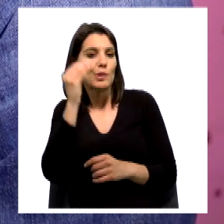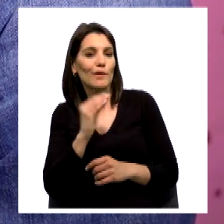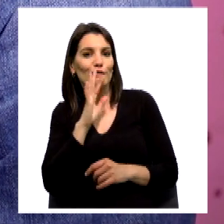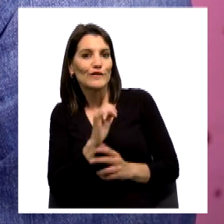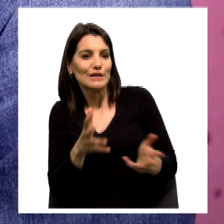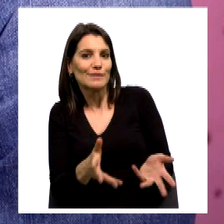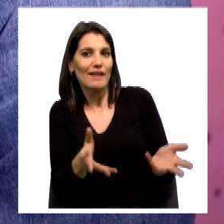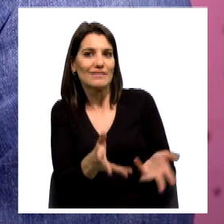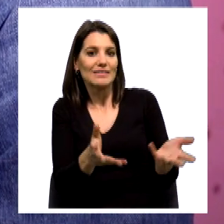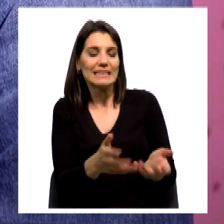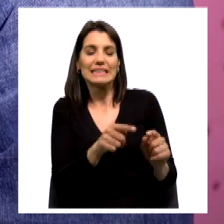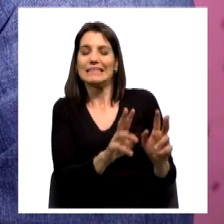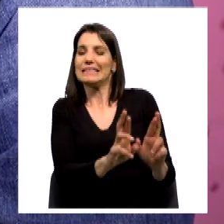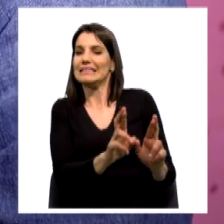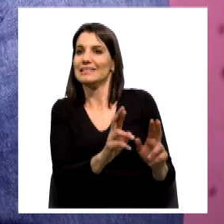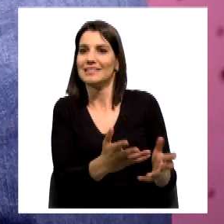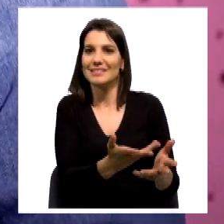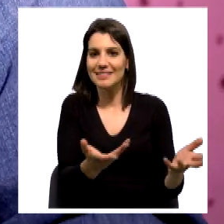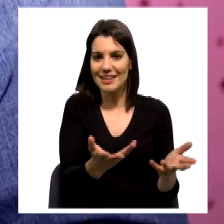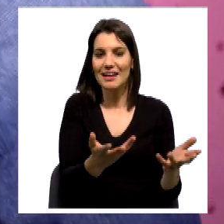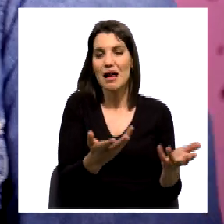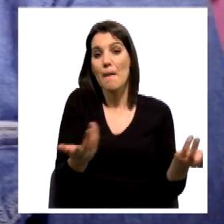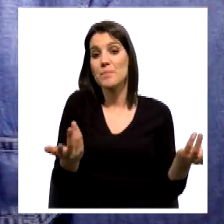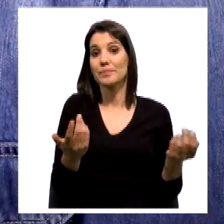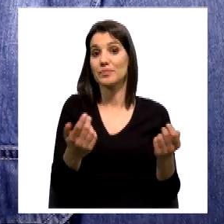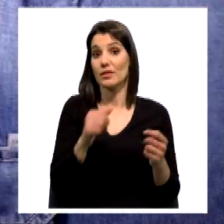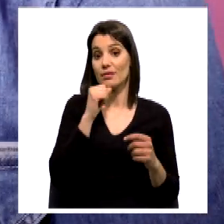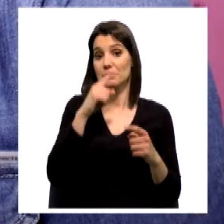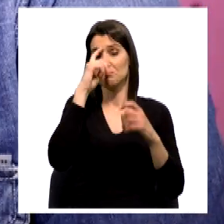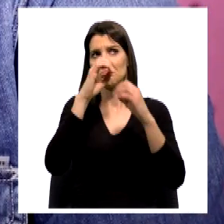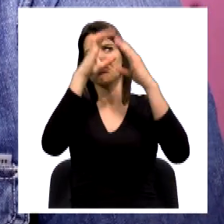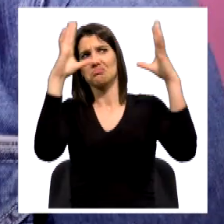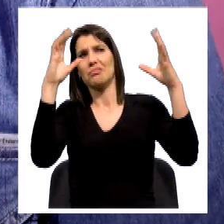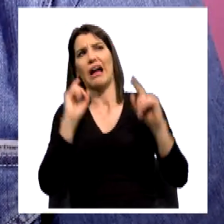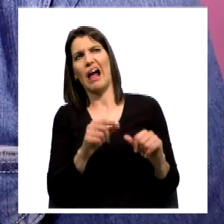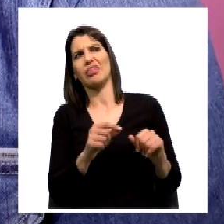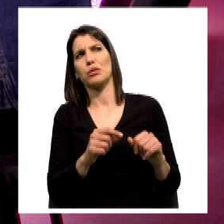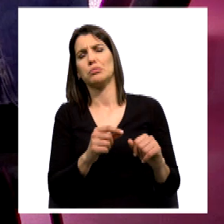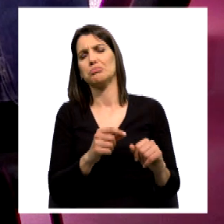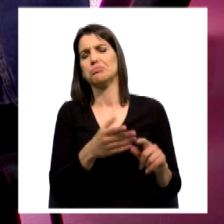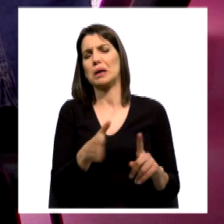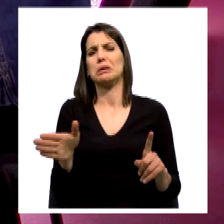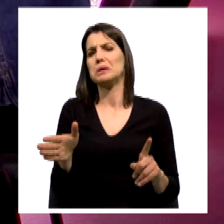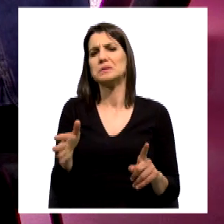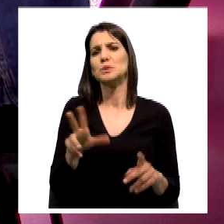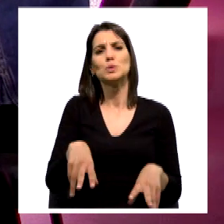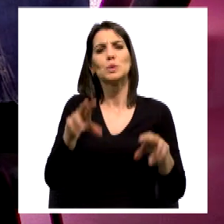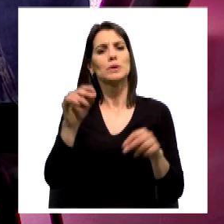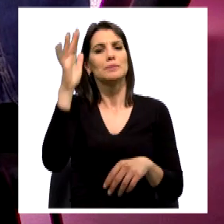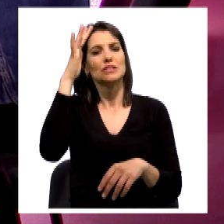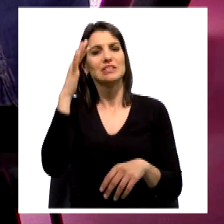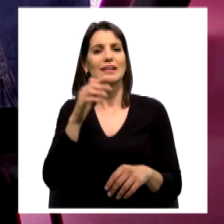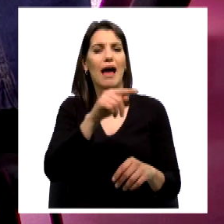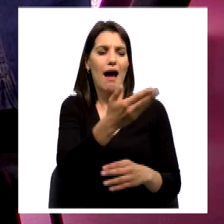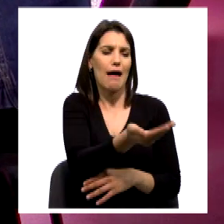ou que os pais possam ter em relação à vida dos filhos, a ideia de ser locutor de rádio não faz parte dessa hipótese.